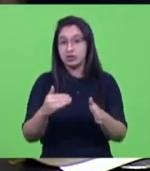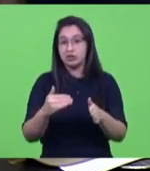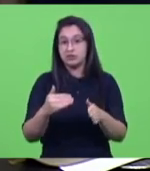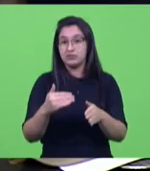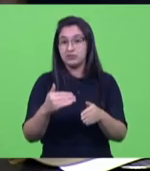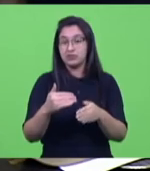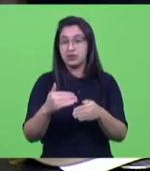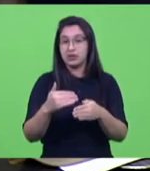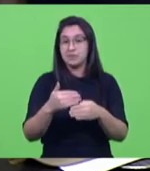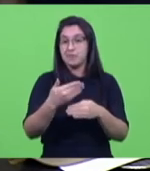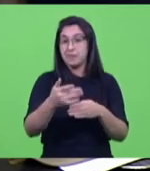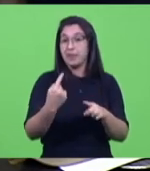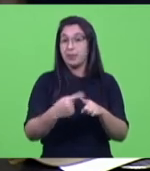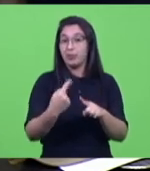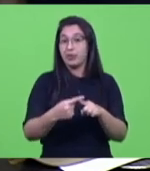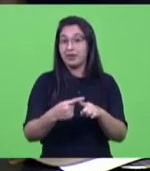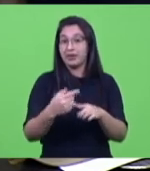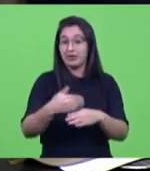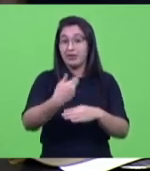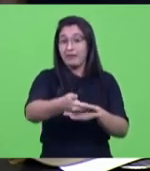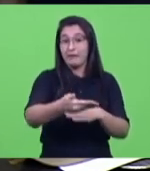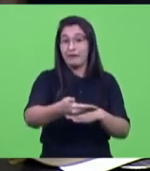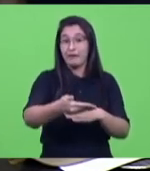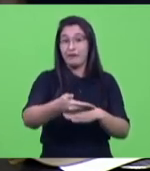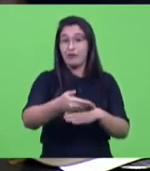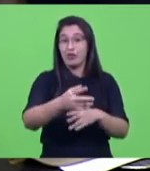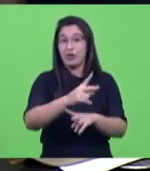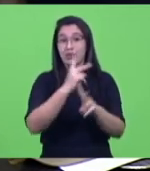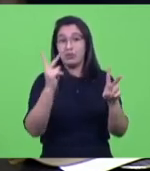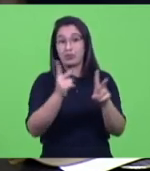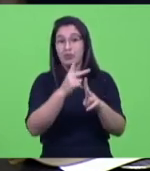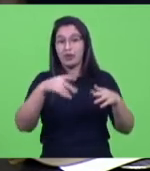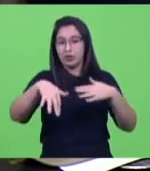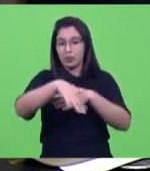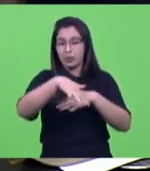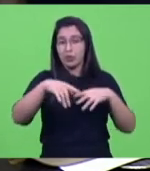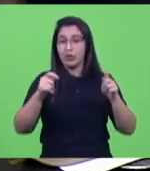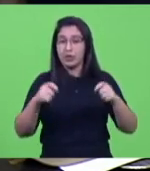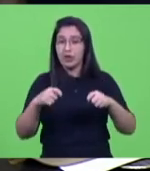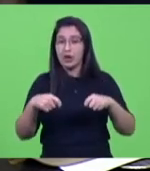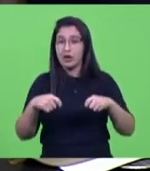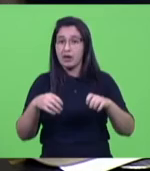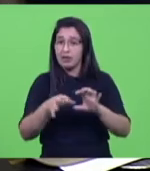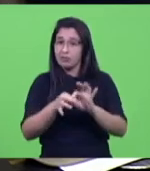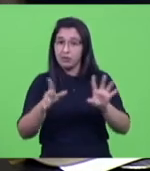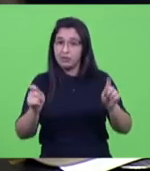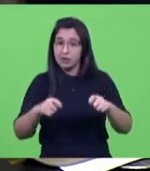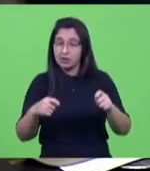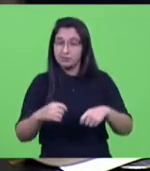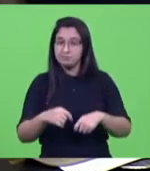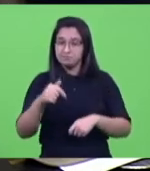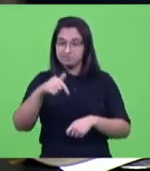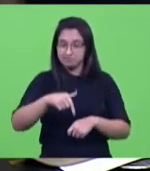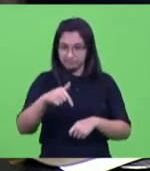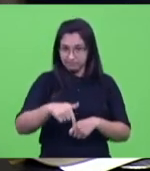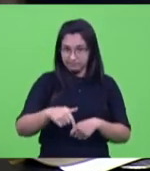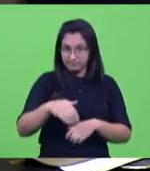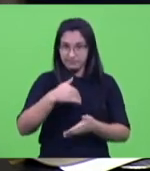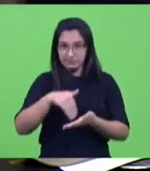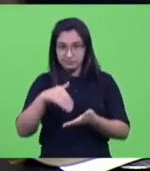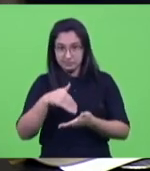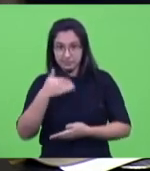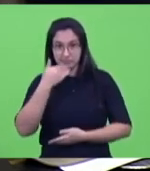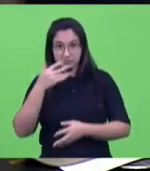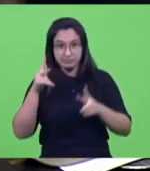parte externa, ao ar livre, é muito mais seguro. Mas aqui não. Aqui a Secretaria exige o mesmo distanciamento, ignorando